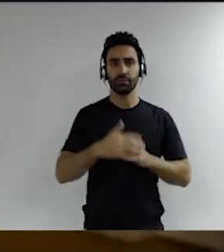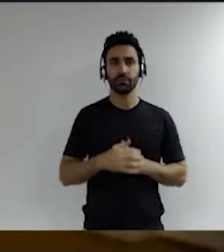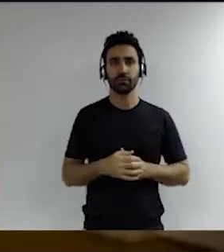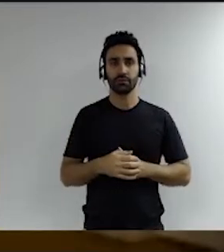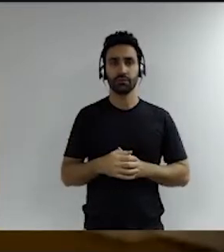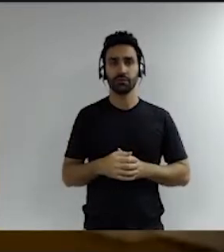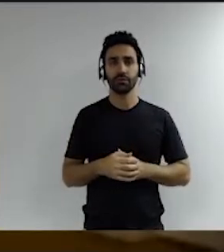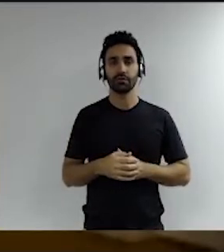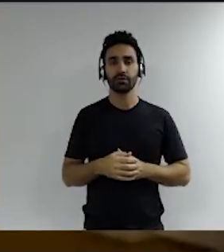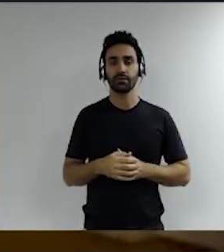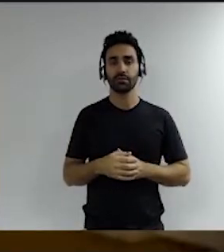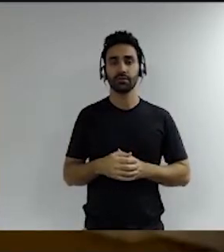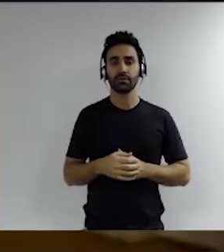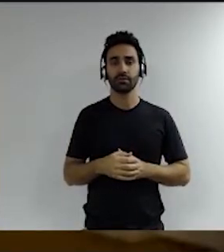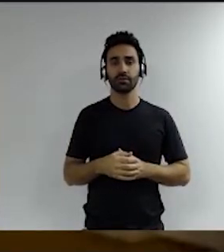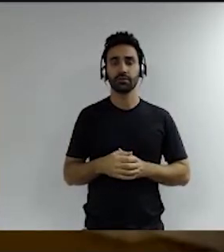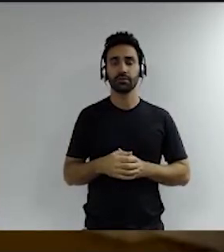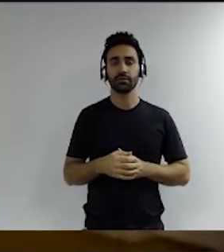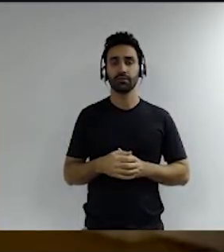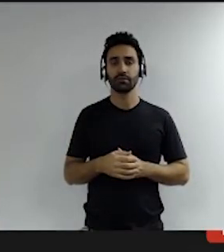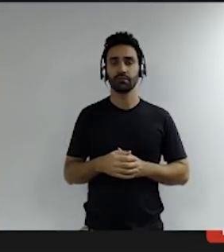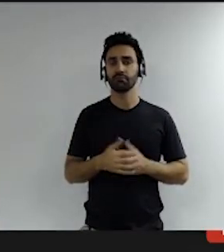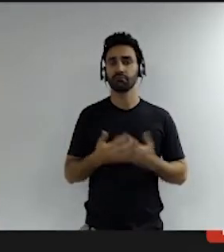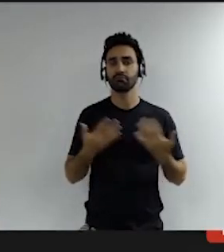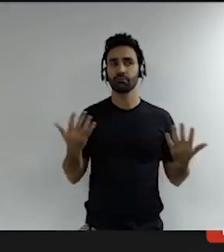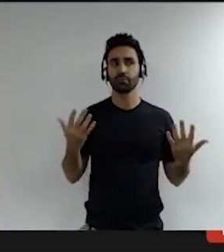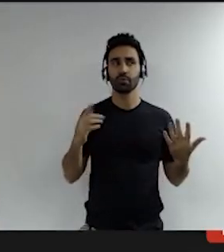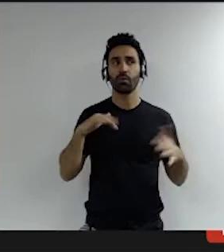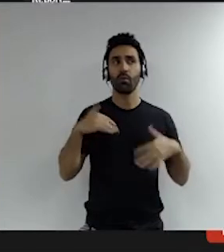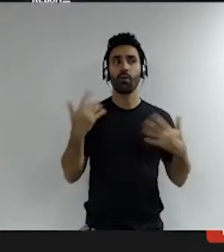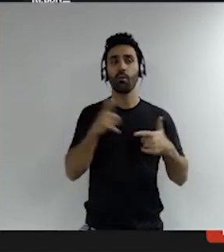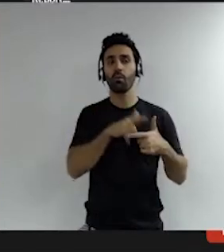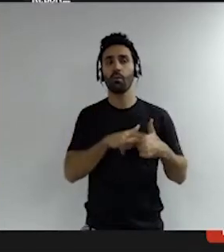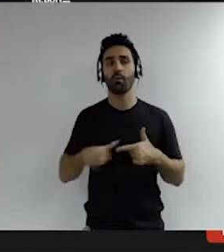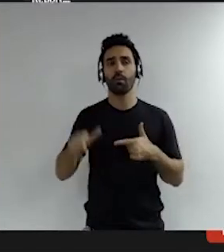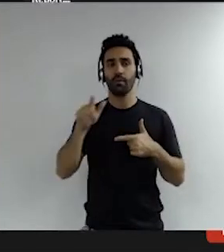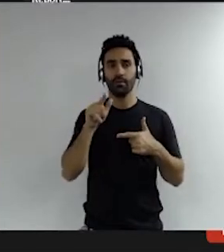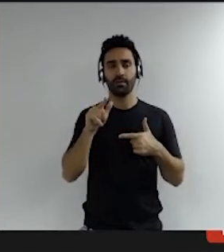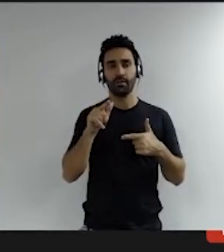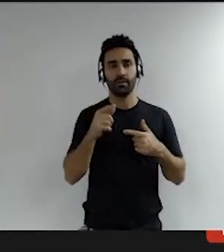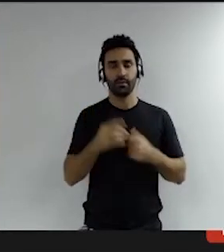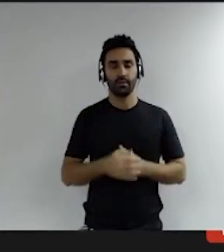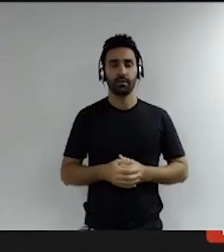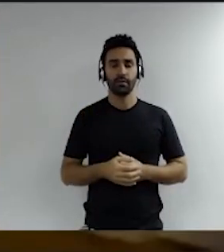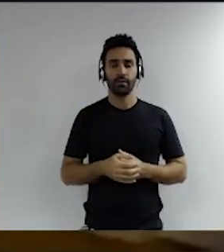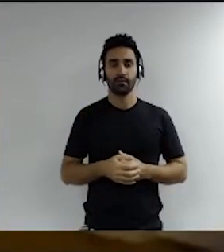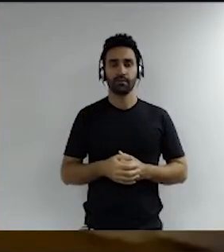sessão, porque o que impede isso ainda? Nós vamos falar daqui a pouco.